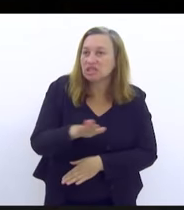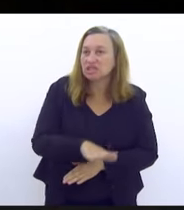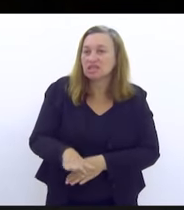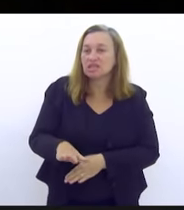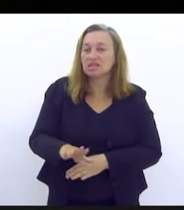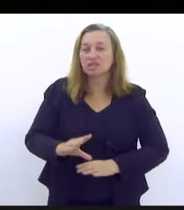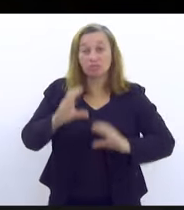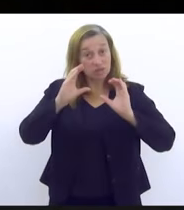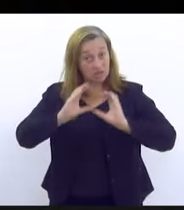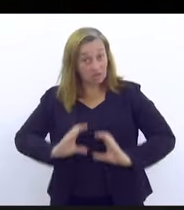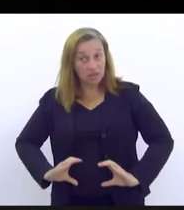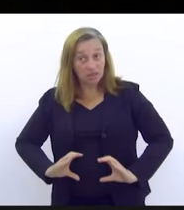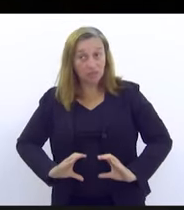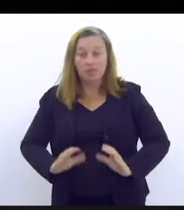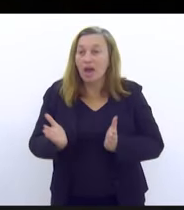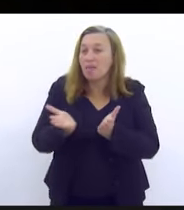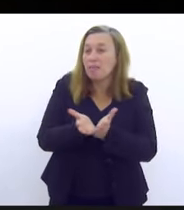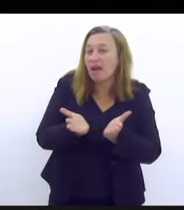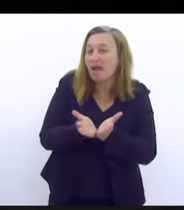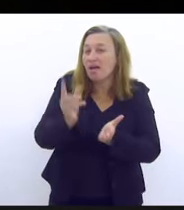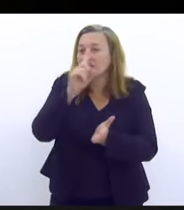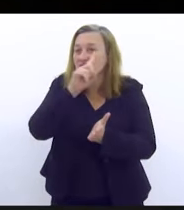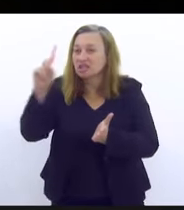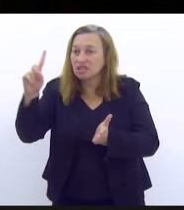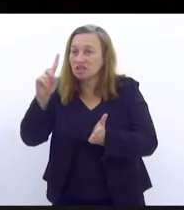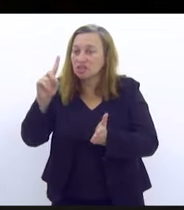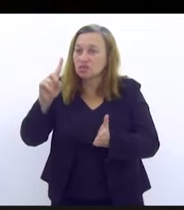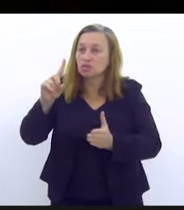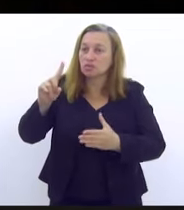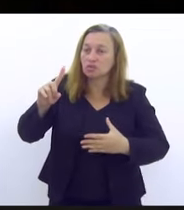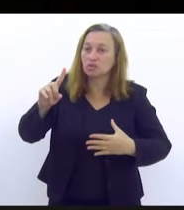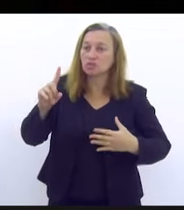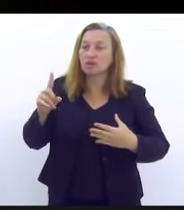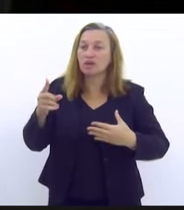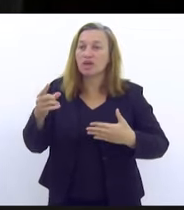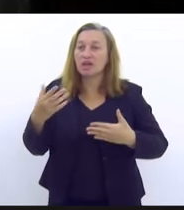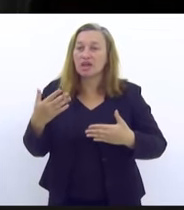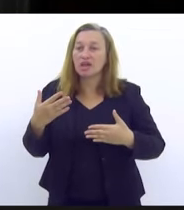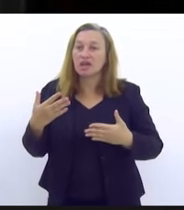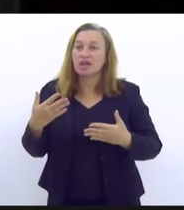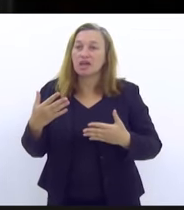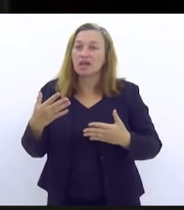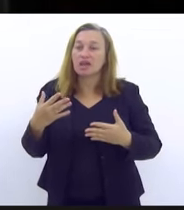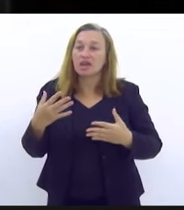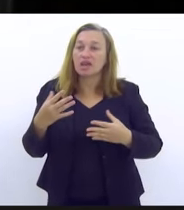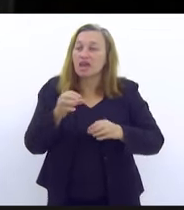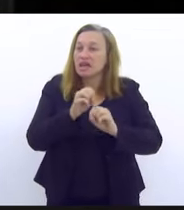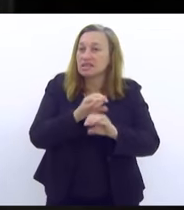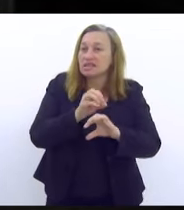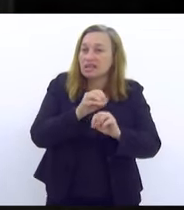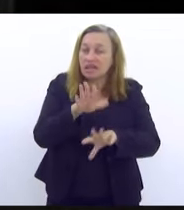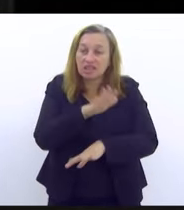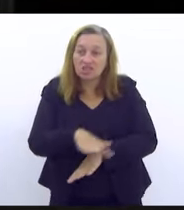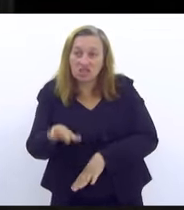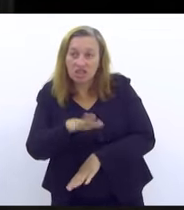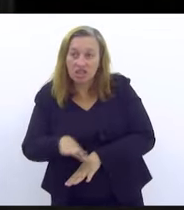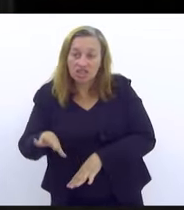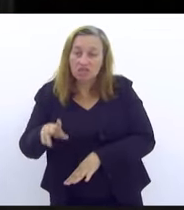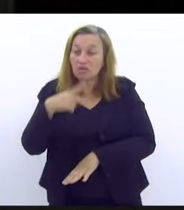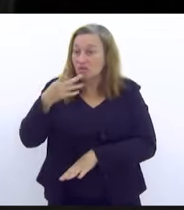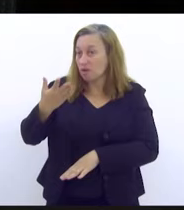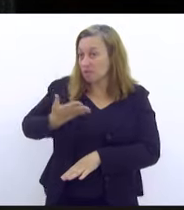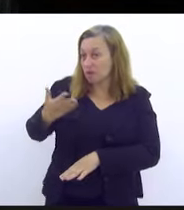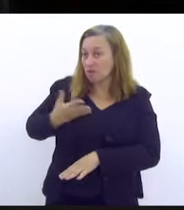cidadão. A palavra de Deus, quando é colocada no coração dessa criança, como bem diz a minha amiga aqui, que o